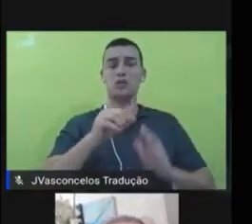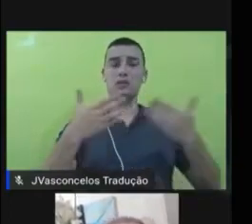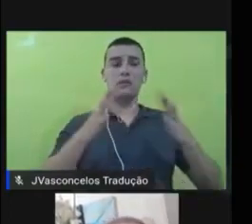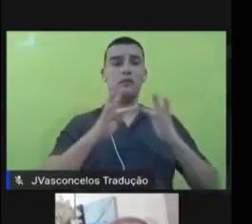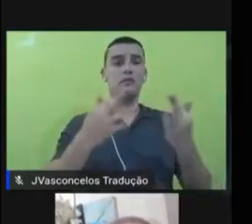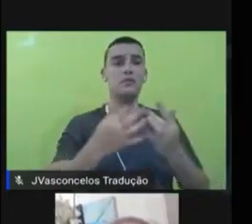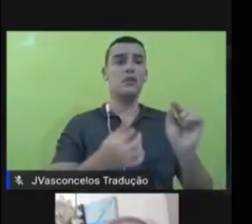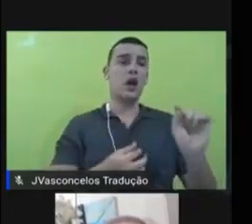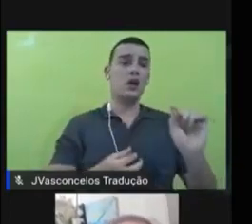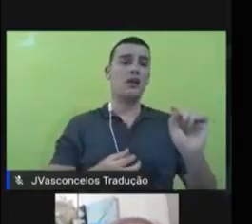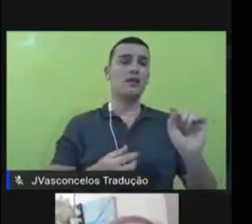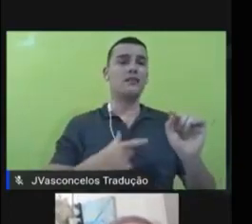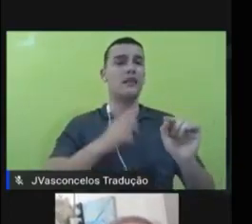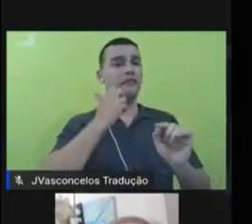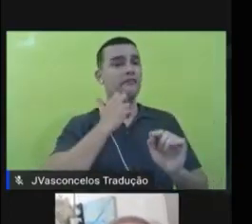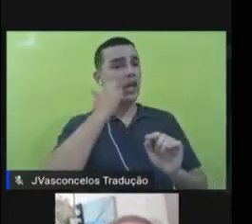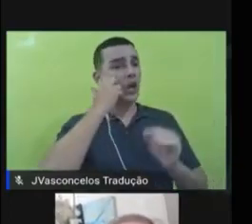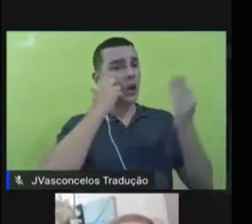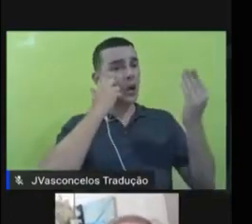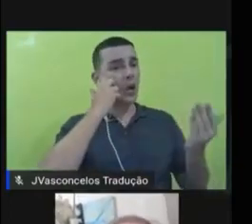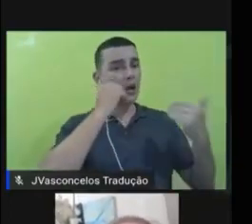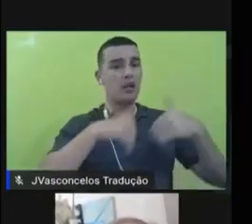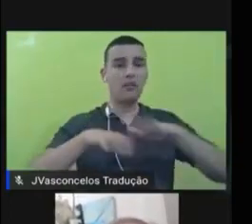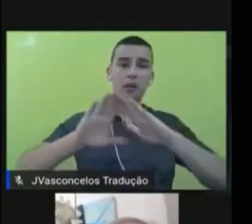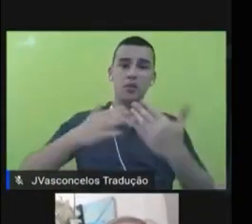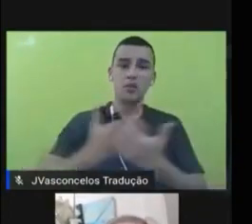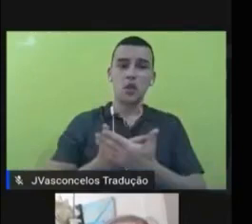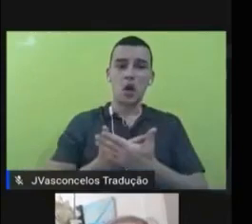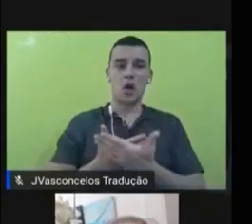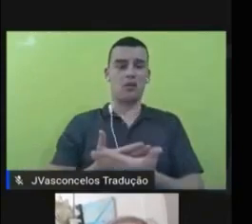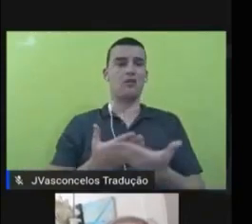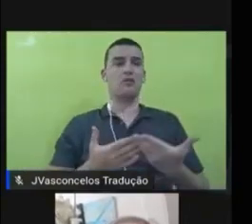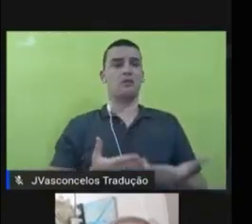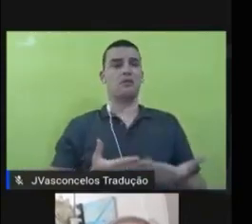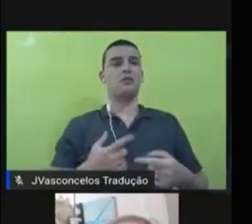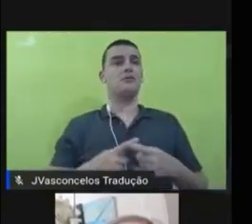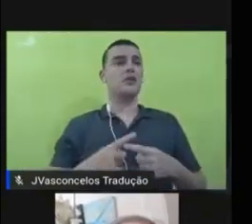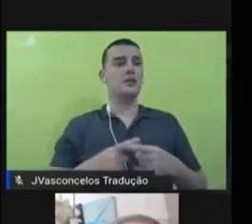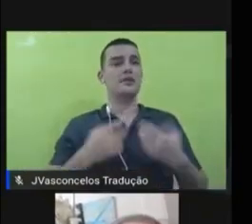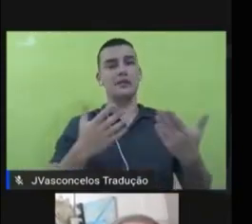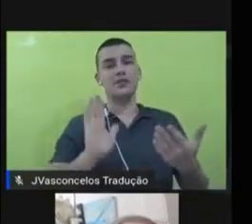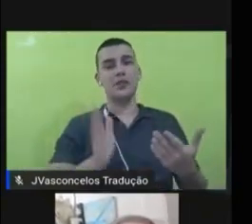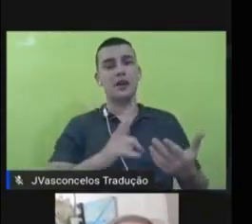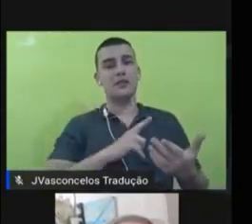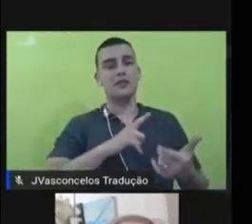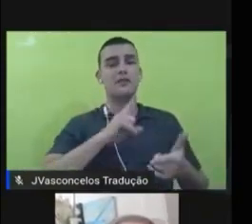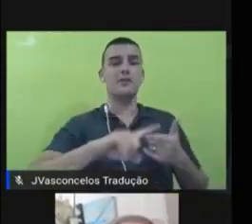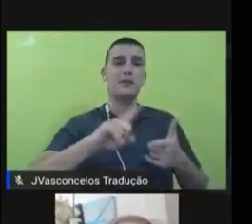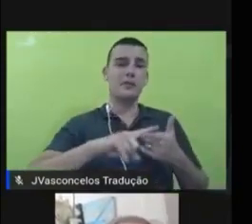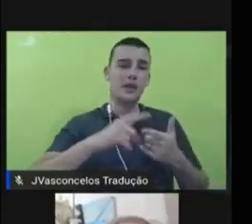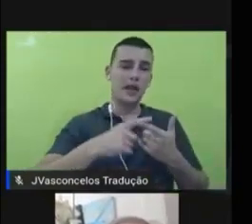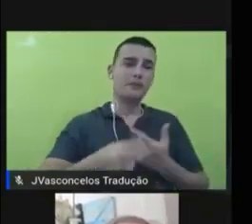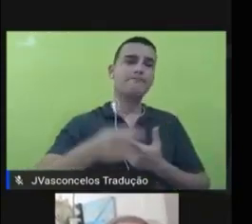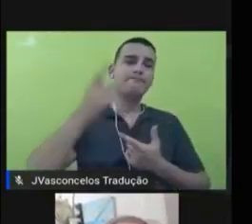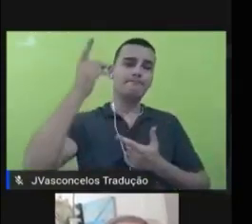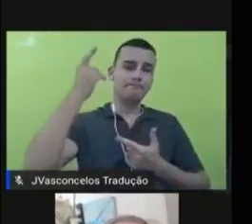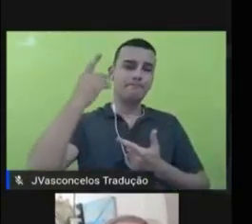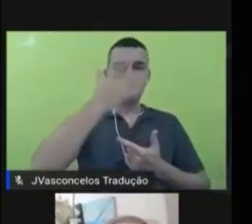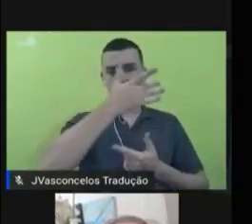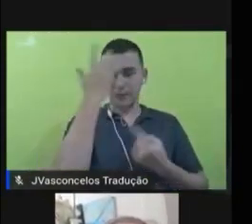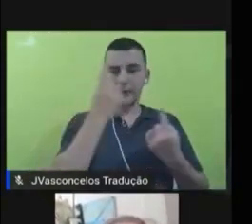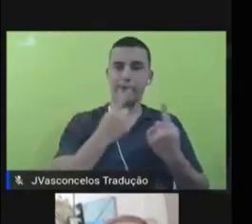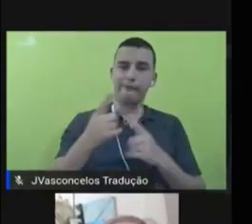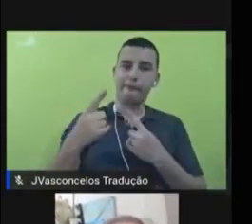famílias tinha vergonha de levar essa criança à escola, porque já tinha tido uma situação desagradável, então ela